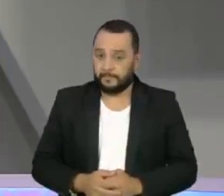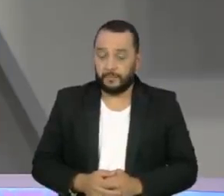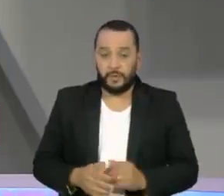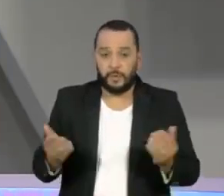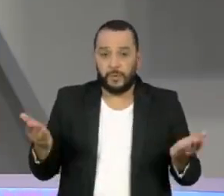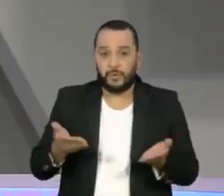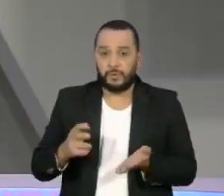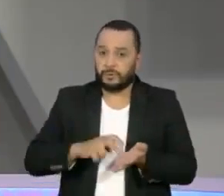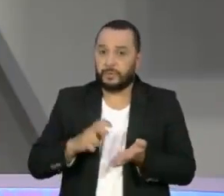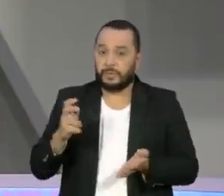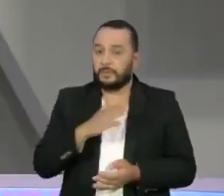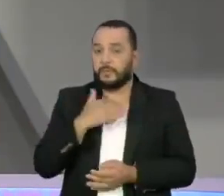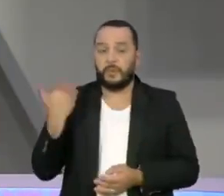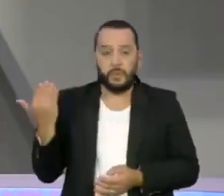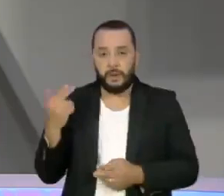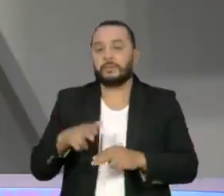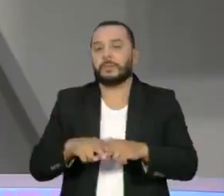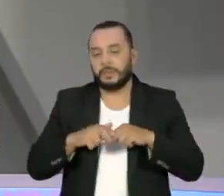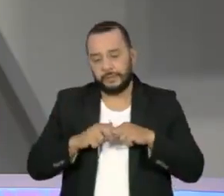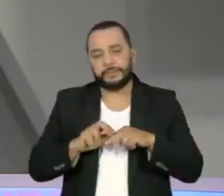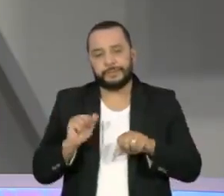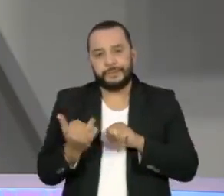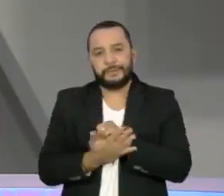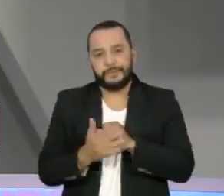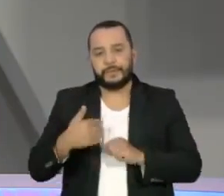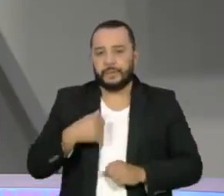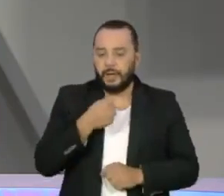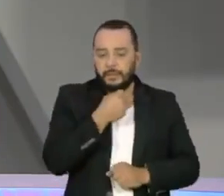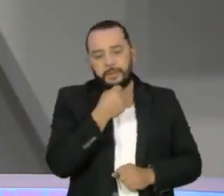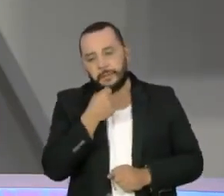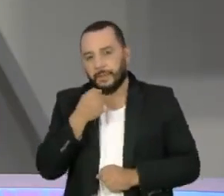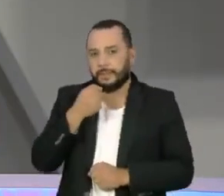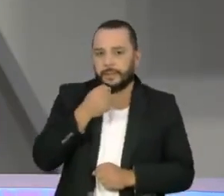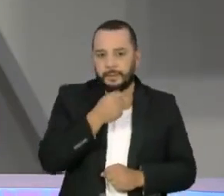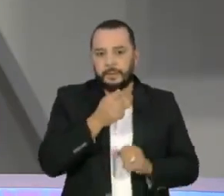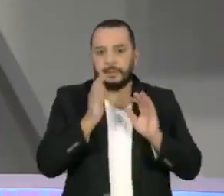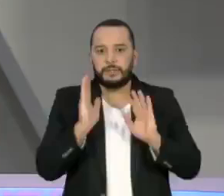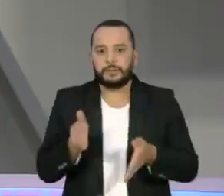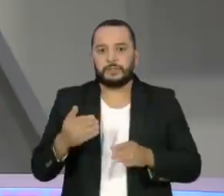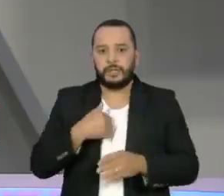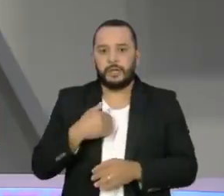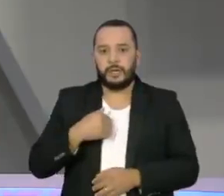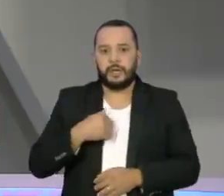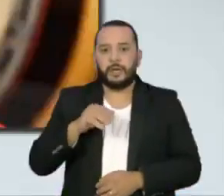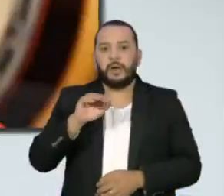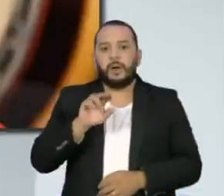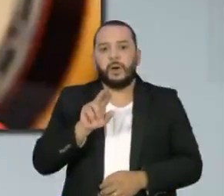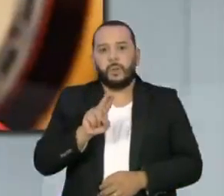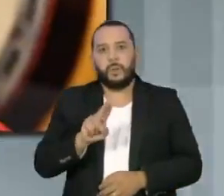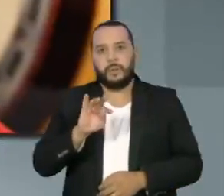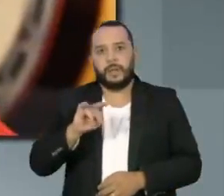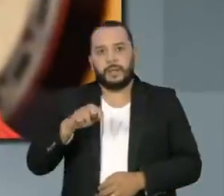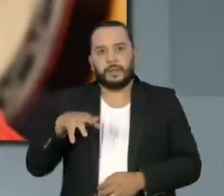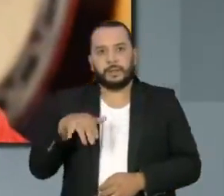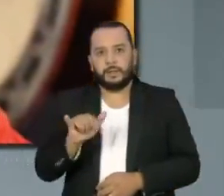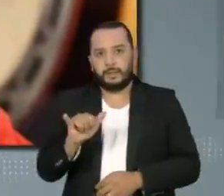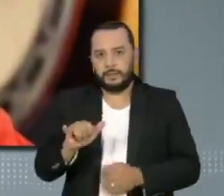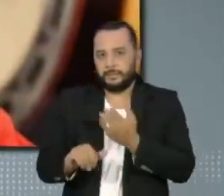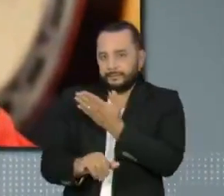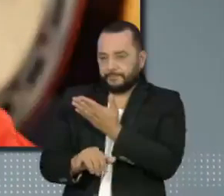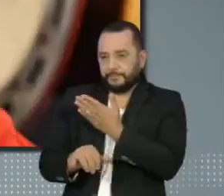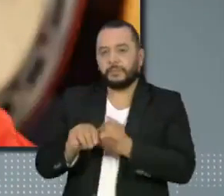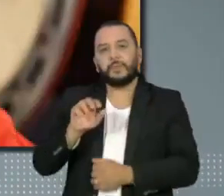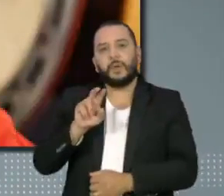Morreu na manhã de hoje, vítima da Covid-19, o cantor e compositor Ubirani, do grupo Fundo de Quintal. Ubirani Félix